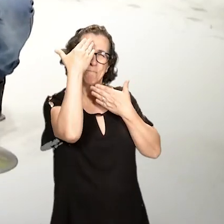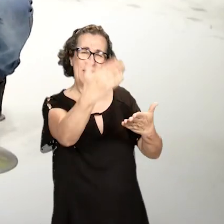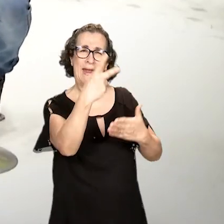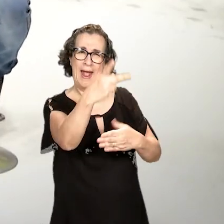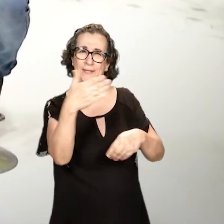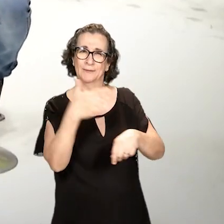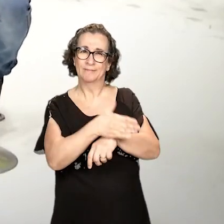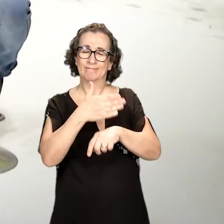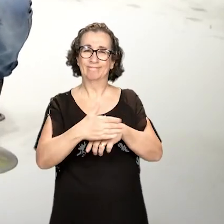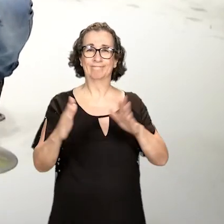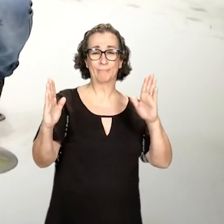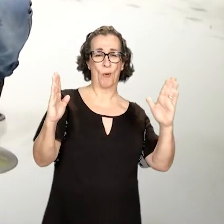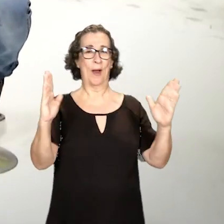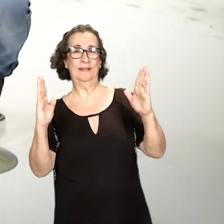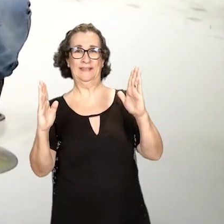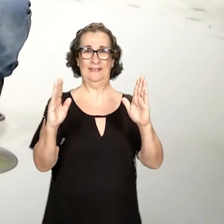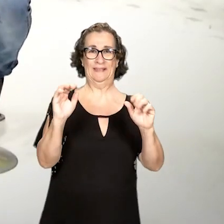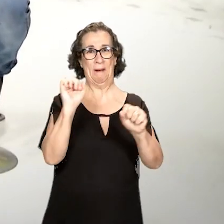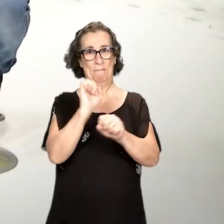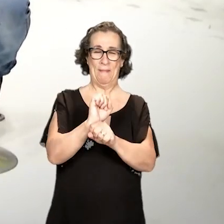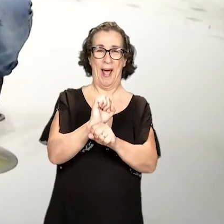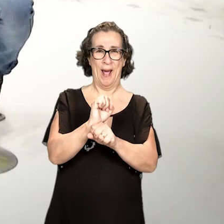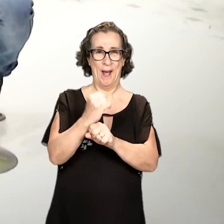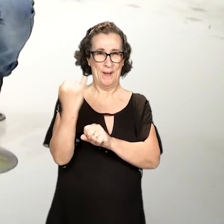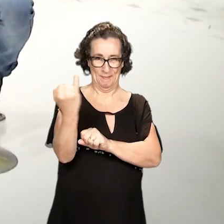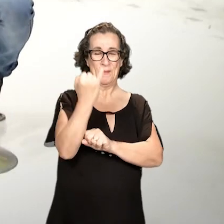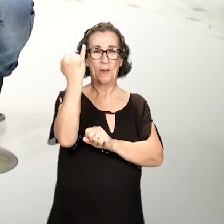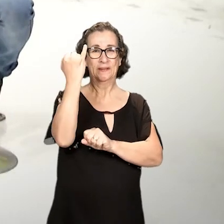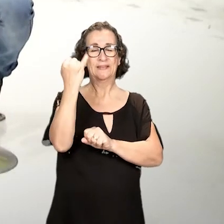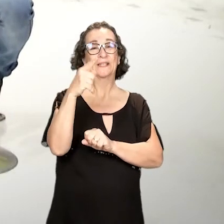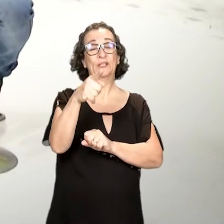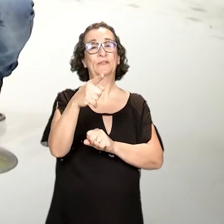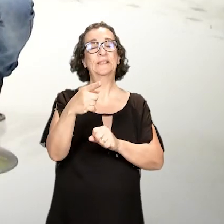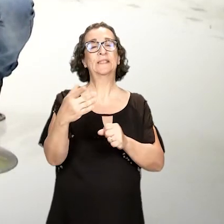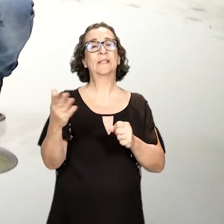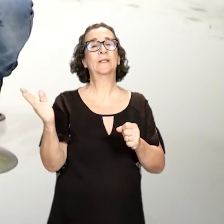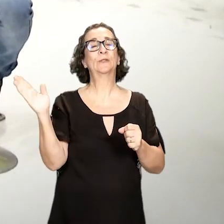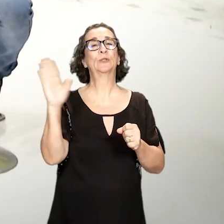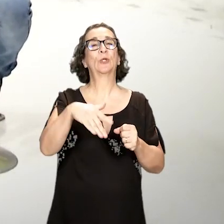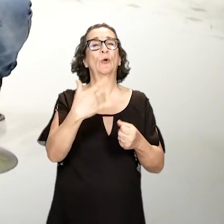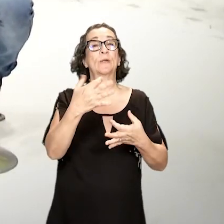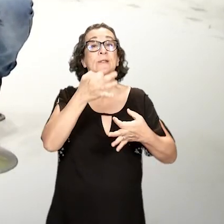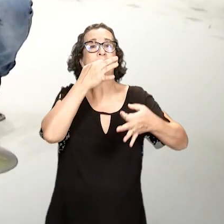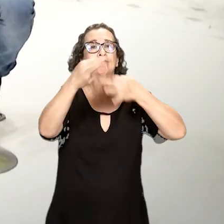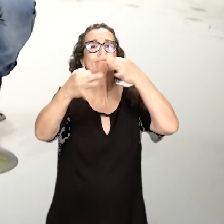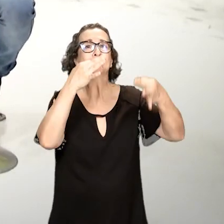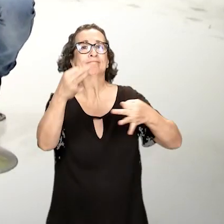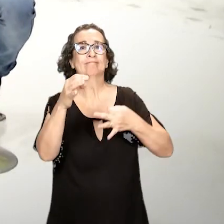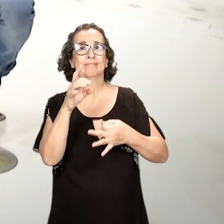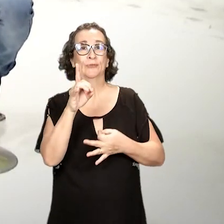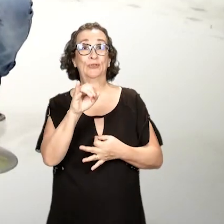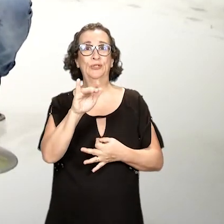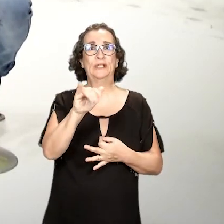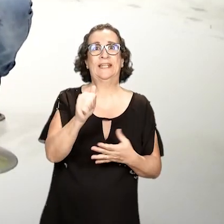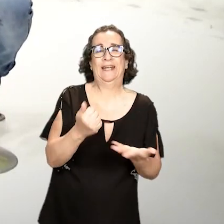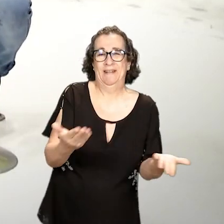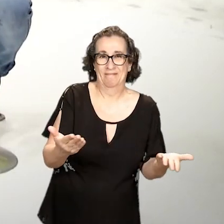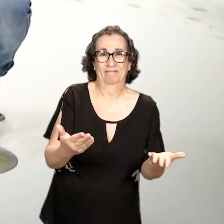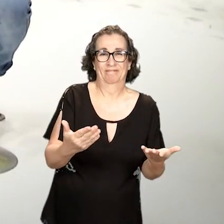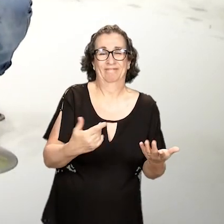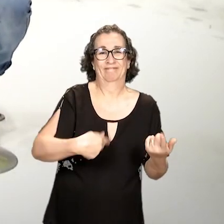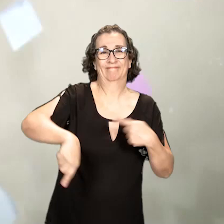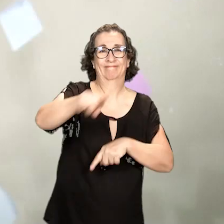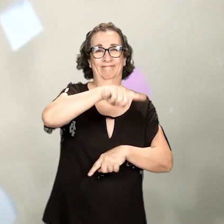no entre pausas foi muito importante você trouxe excelentes dicas para todos que estamos